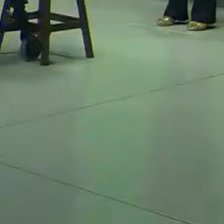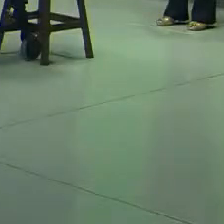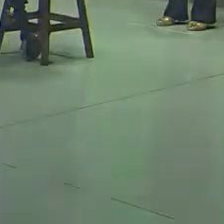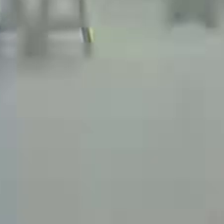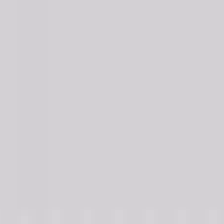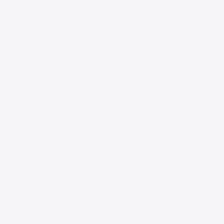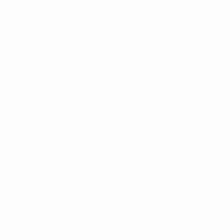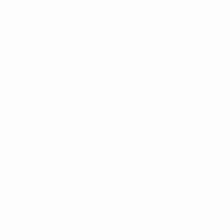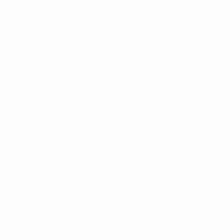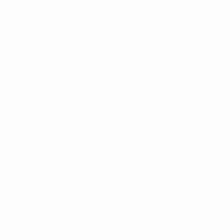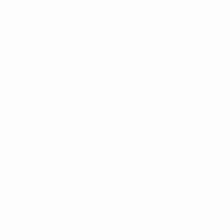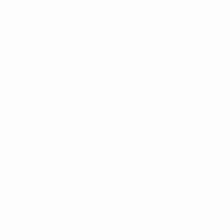Tchau.